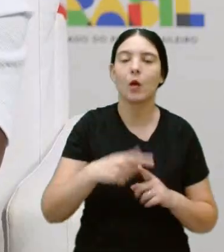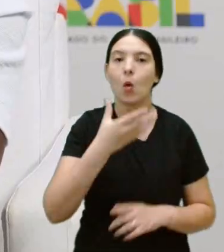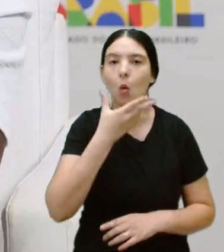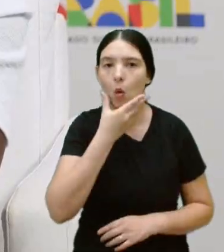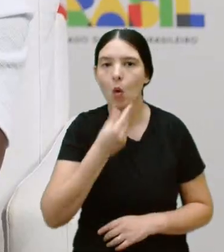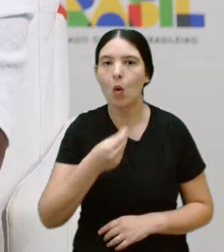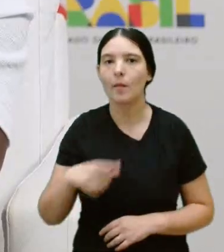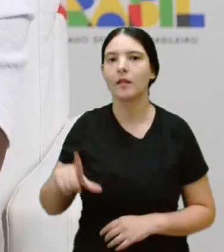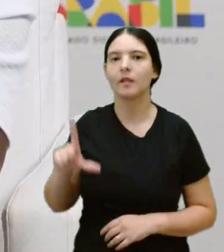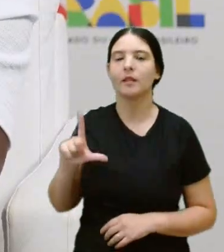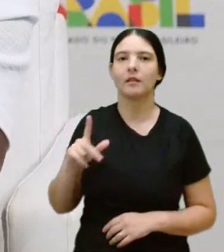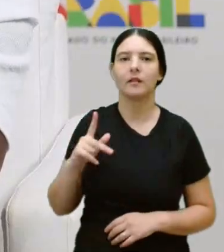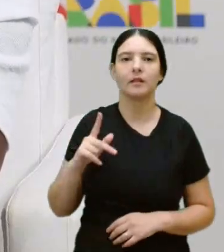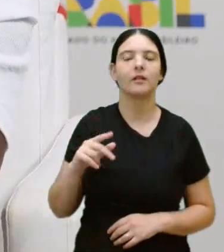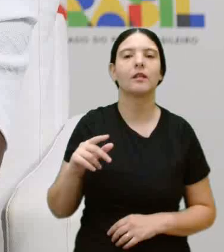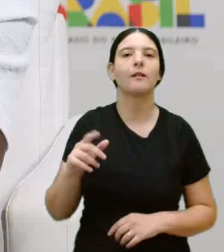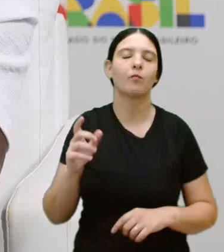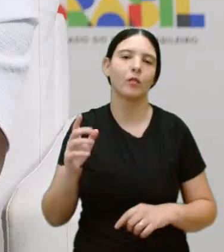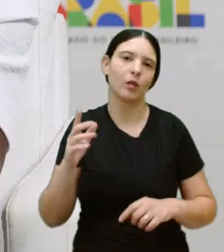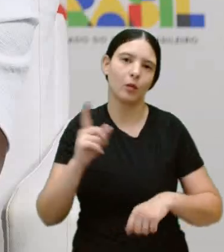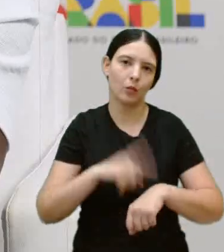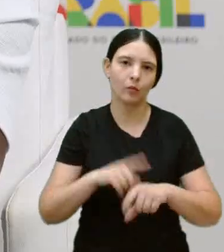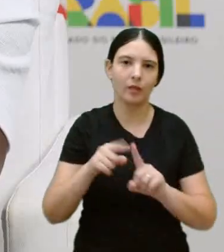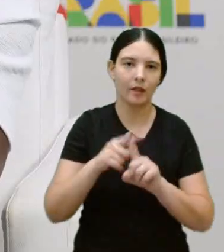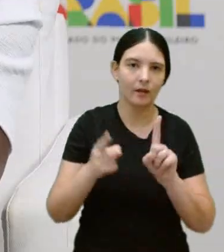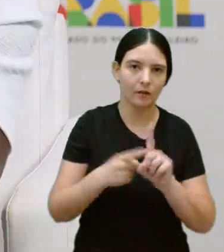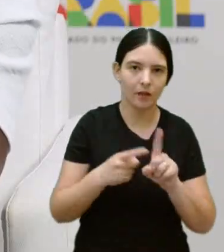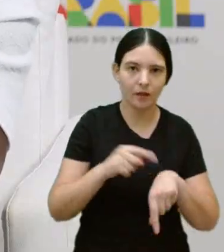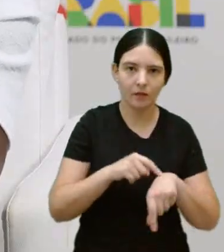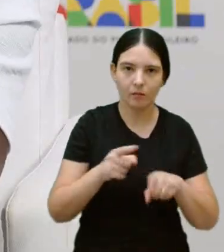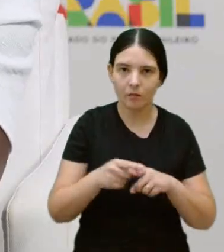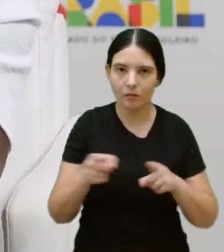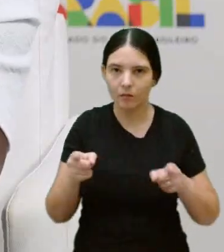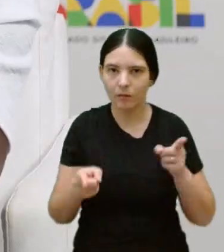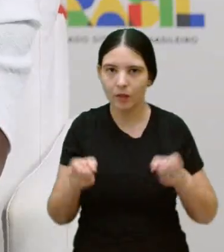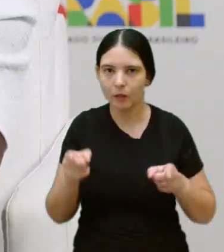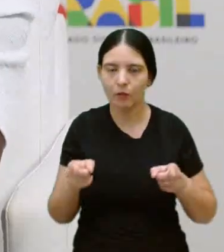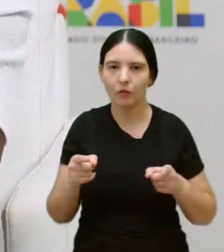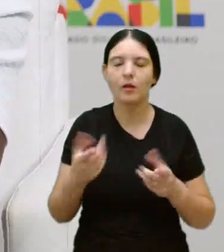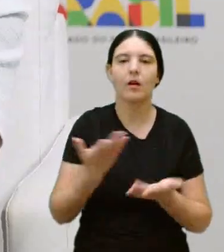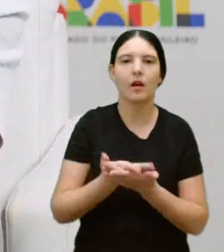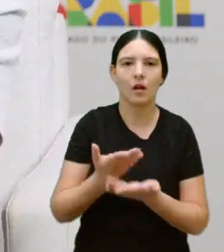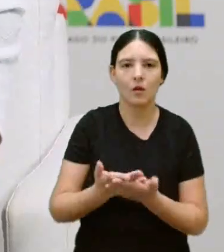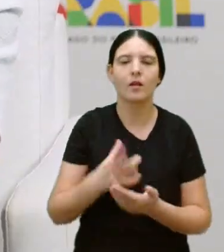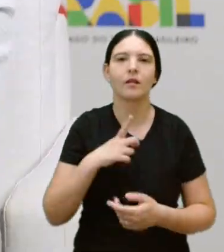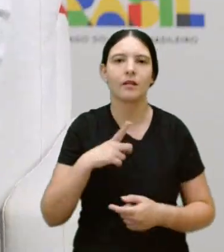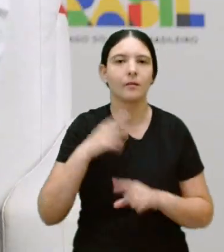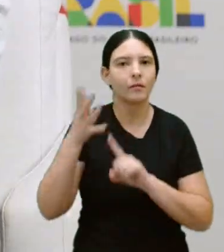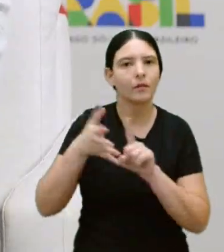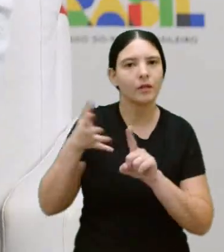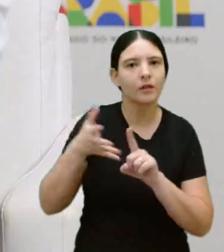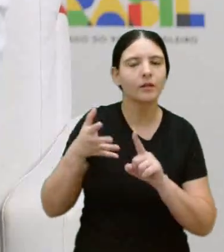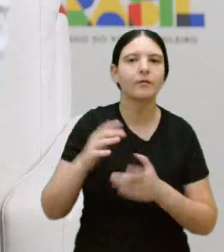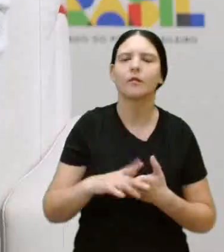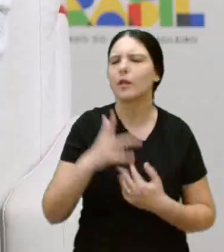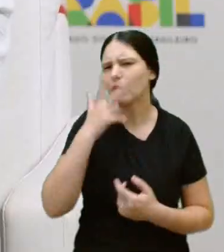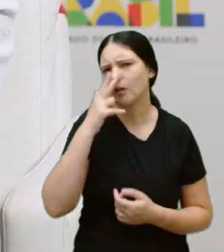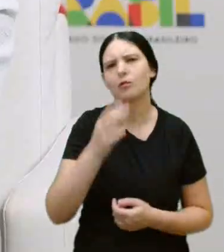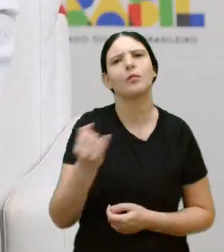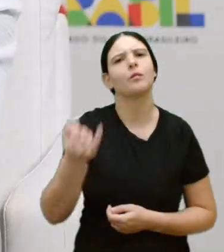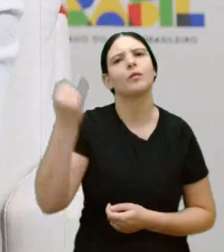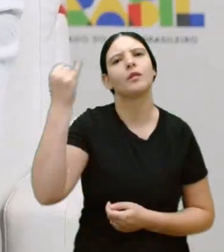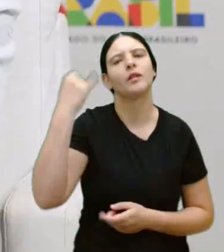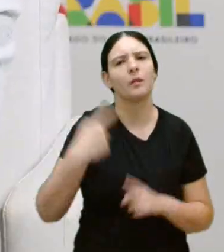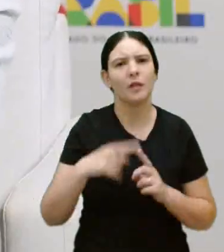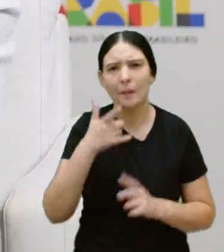da esposa gestante, tem algumas aulas, workshop, palestra. Eu acho fundamental. Quer ser pai?